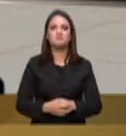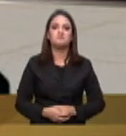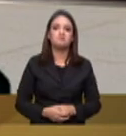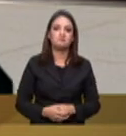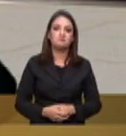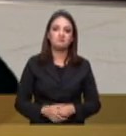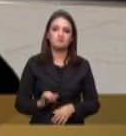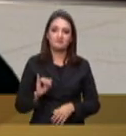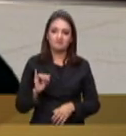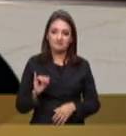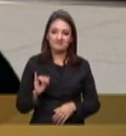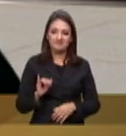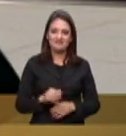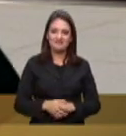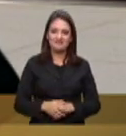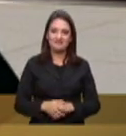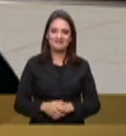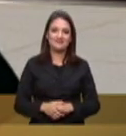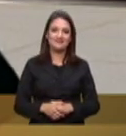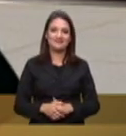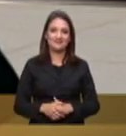Desde então,